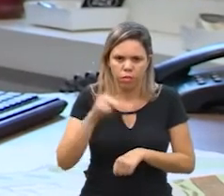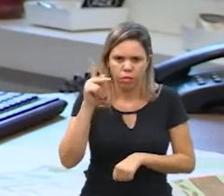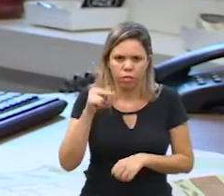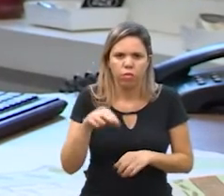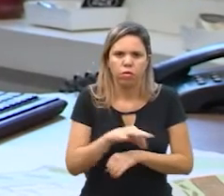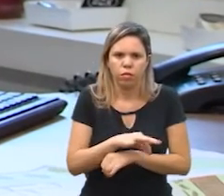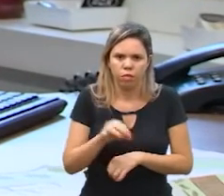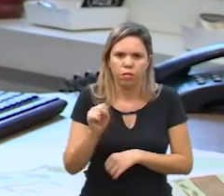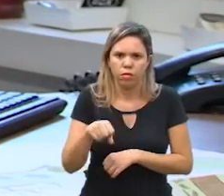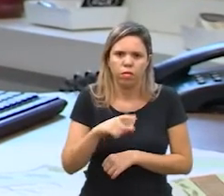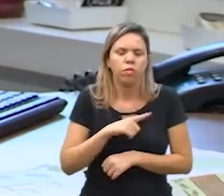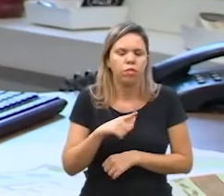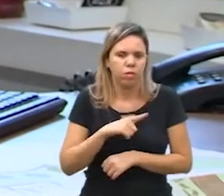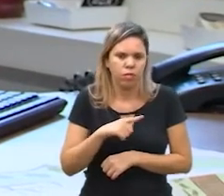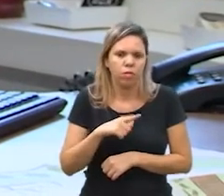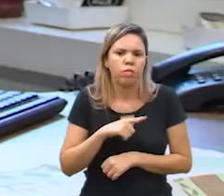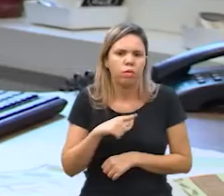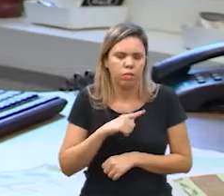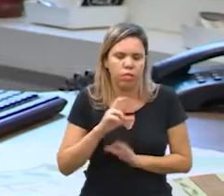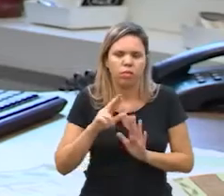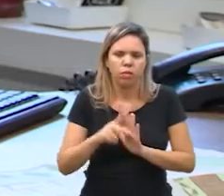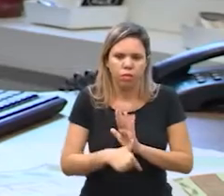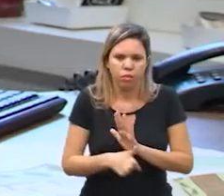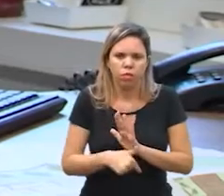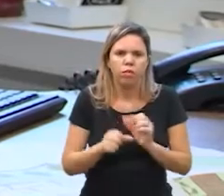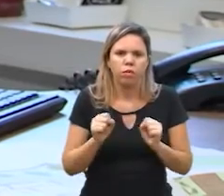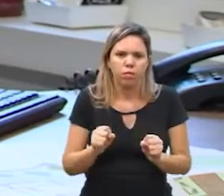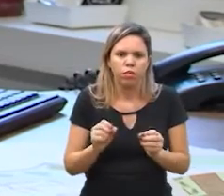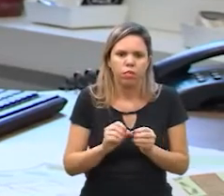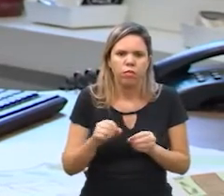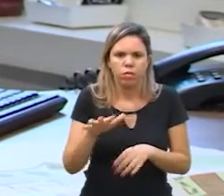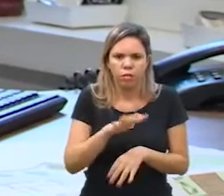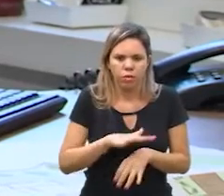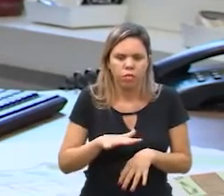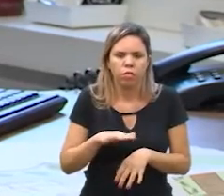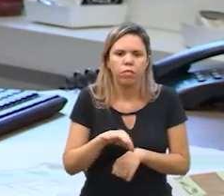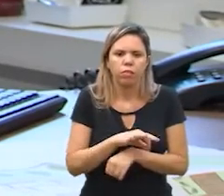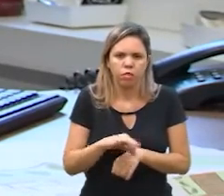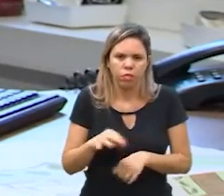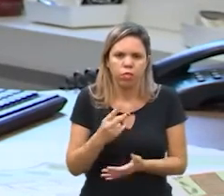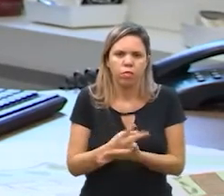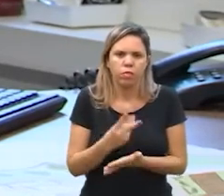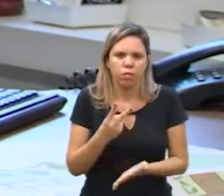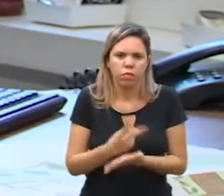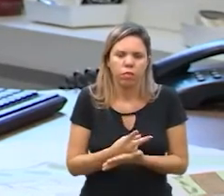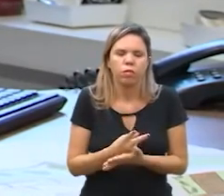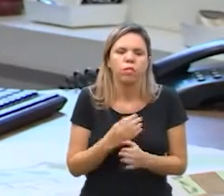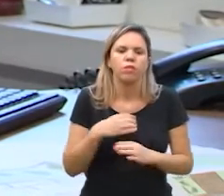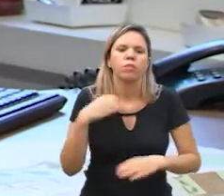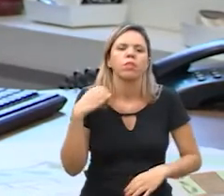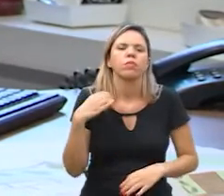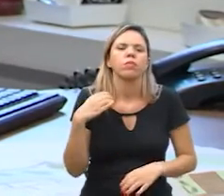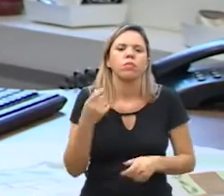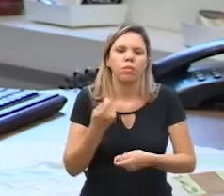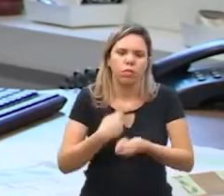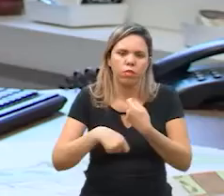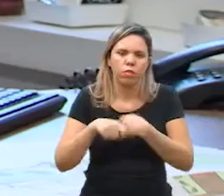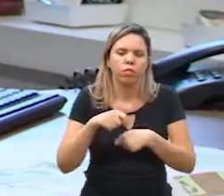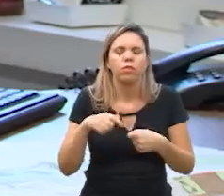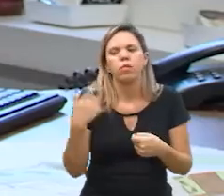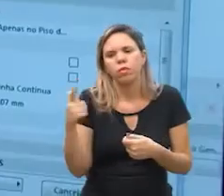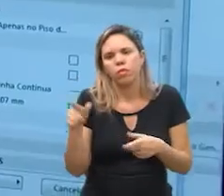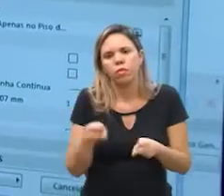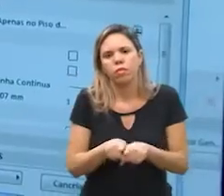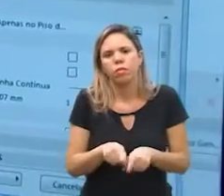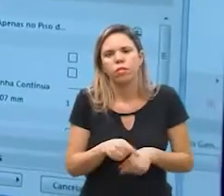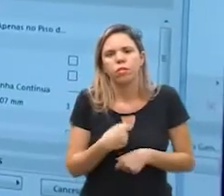em arquitetura? Sim, tem várias áreas. Você pode fazer tanto na área da arquitetura mesmo, você pode fazer na área de engenharia ou de administração, até outras,